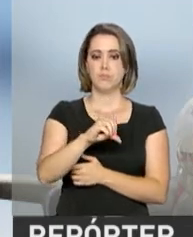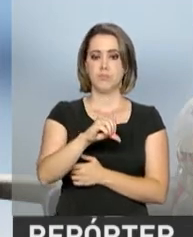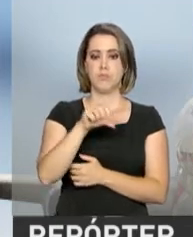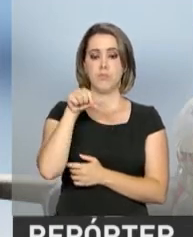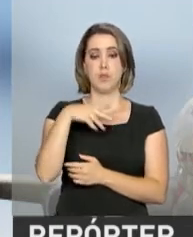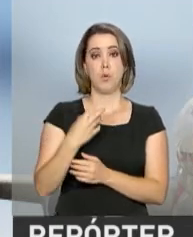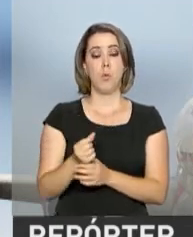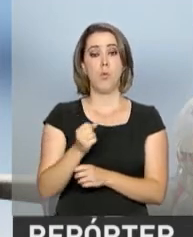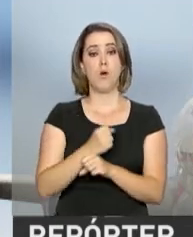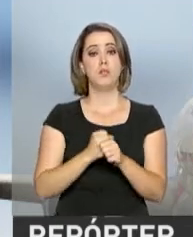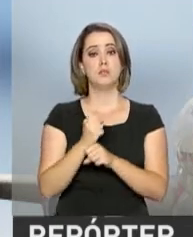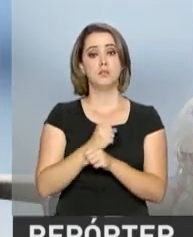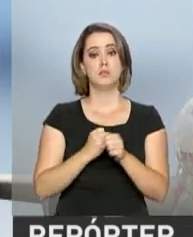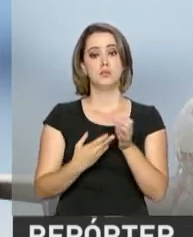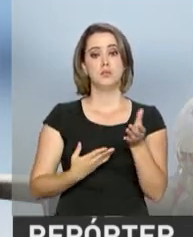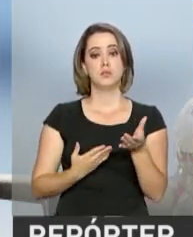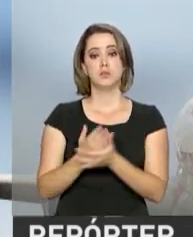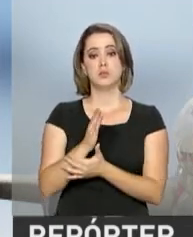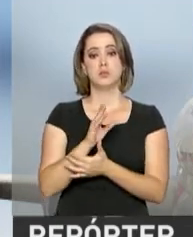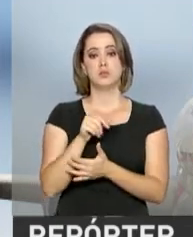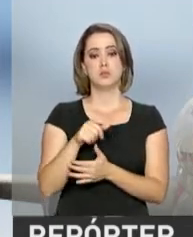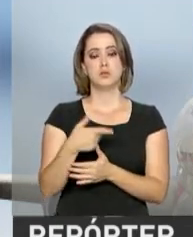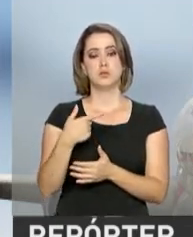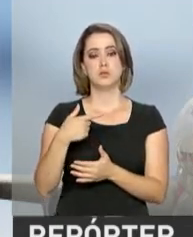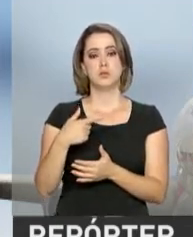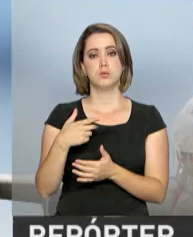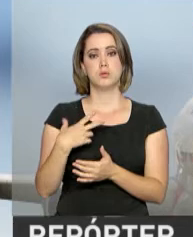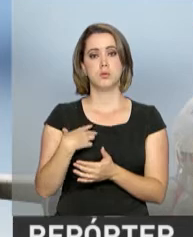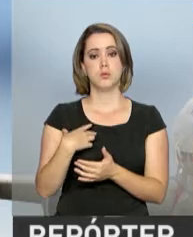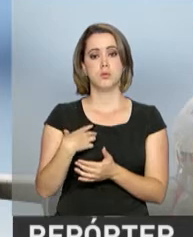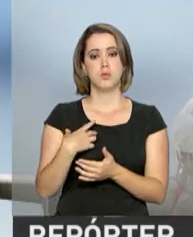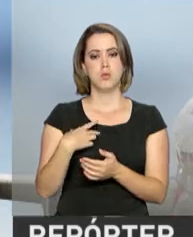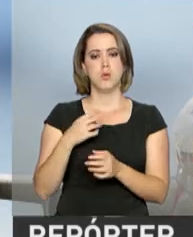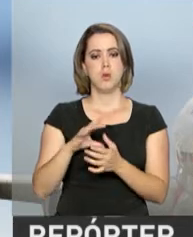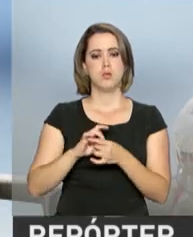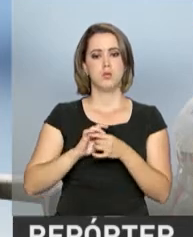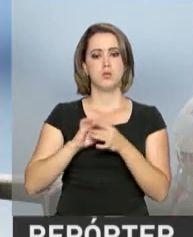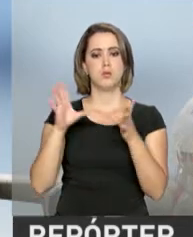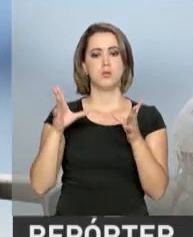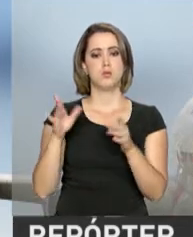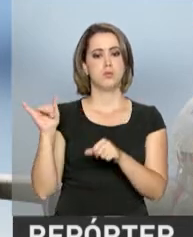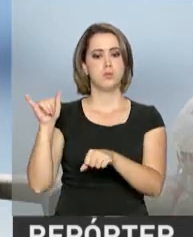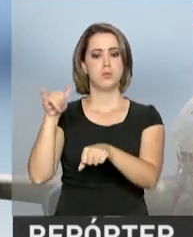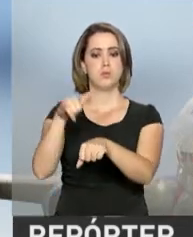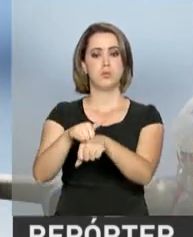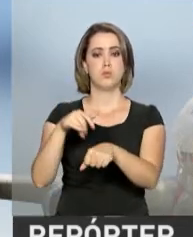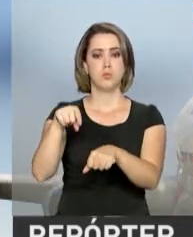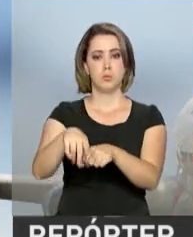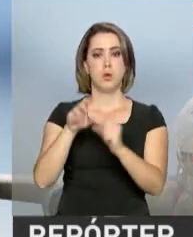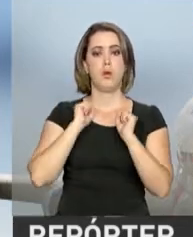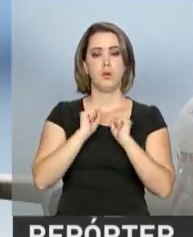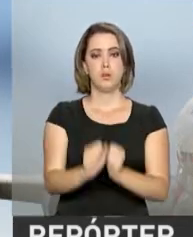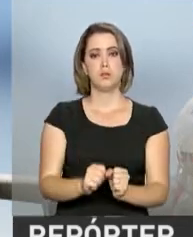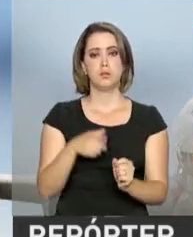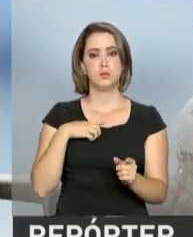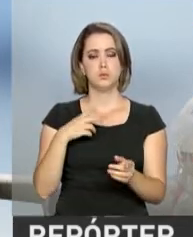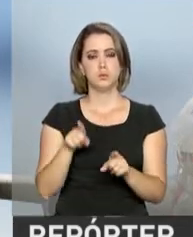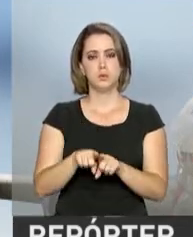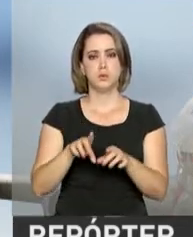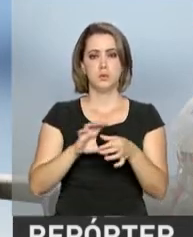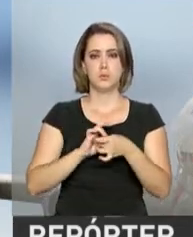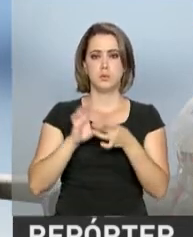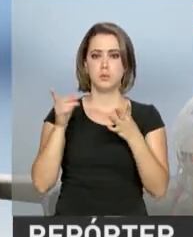1979 foi o ano em que foi aprovado o ato de desregulamentação das linhas aéreas, que já permitia tanto a